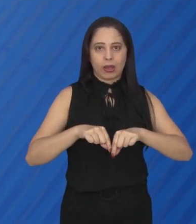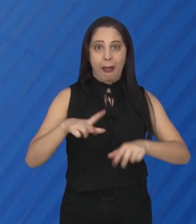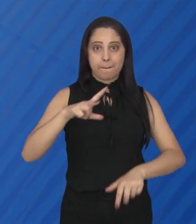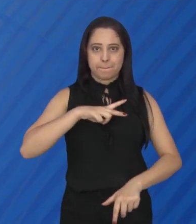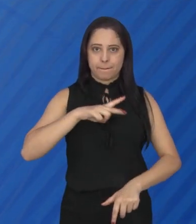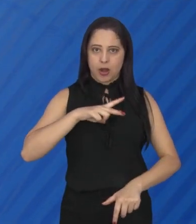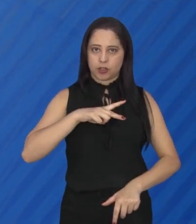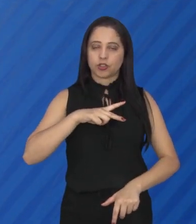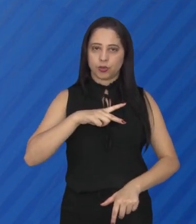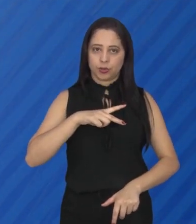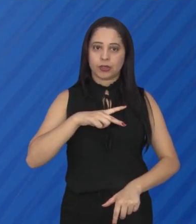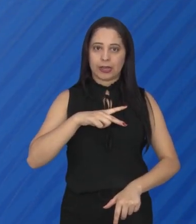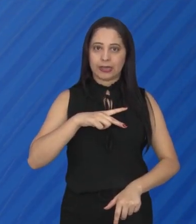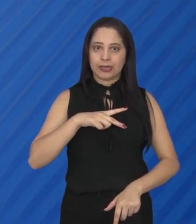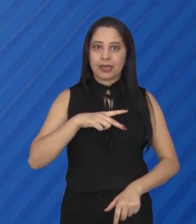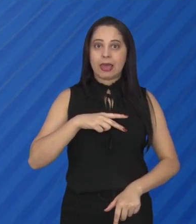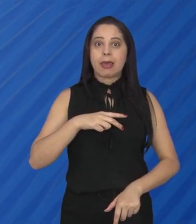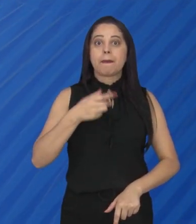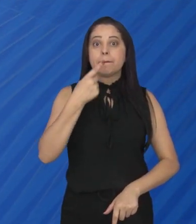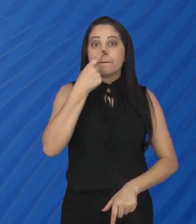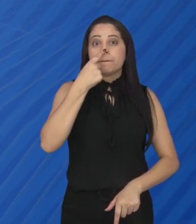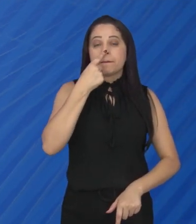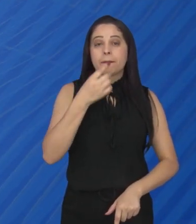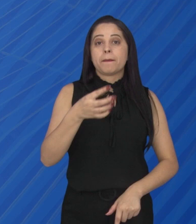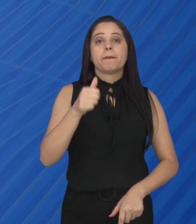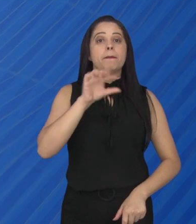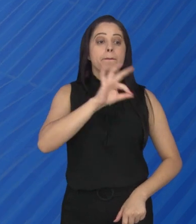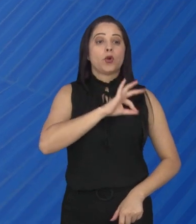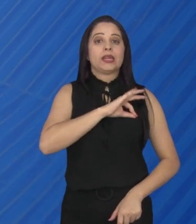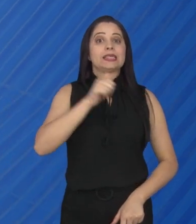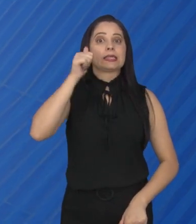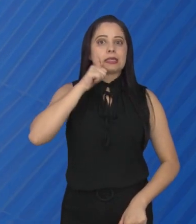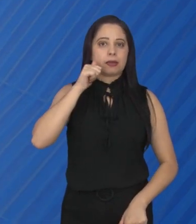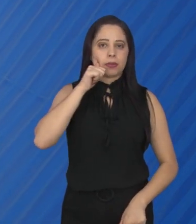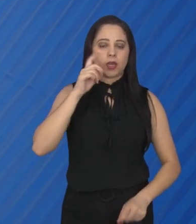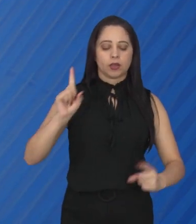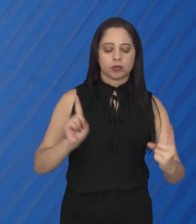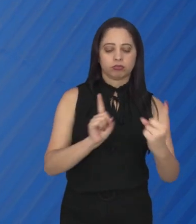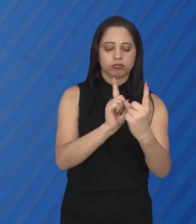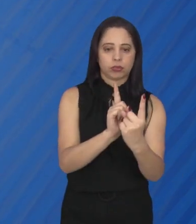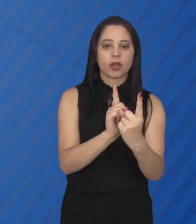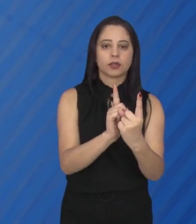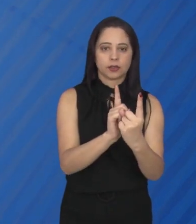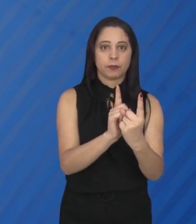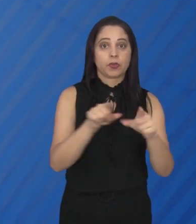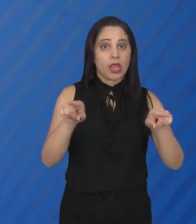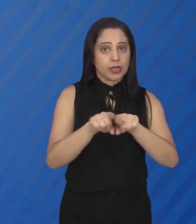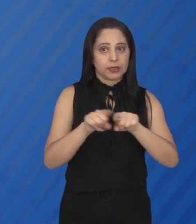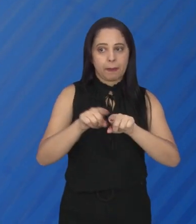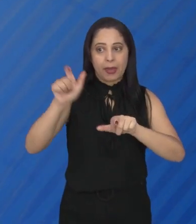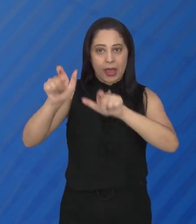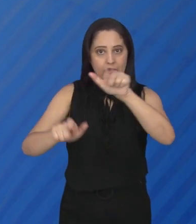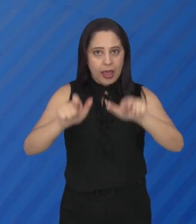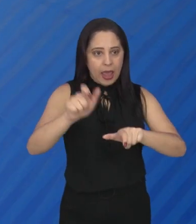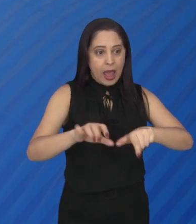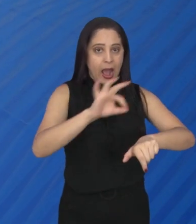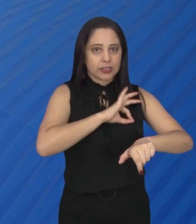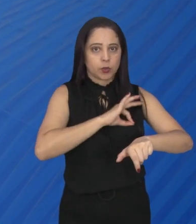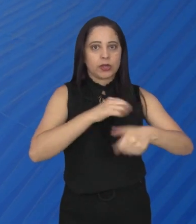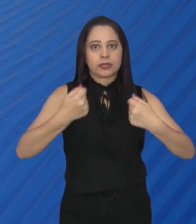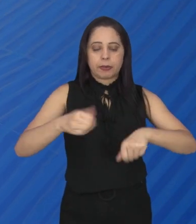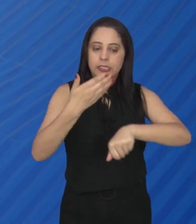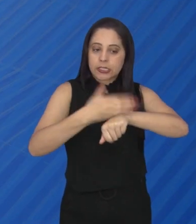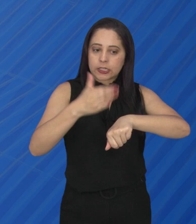e preferencialmente por policiais do sexo feminino. Os policiais também deverão receber treinamento adequado